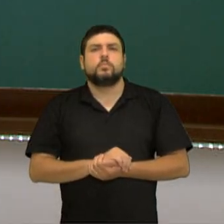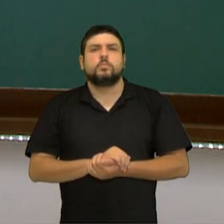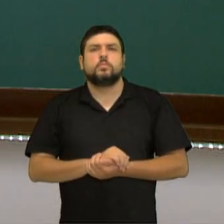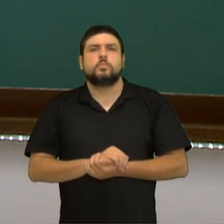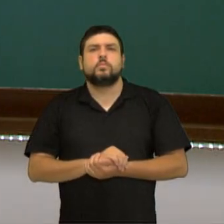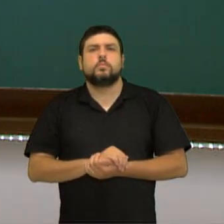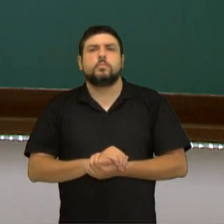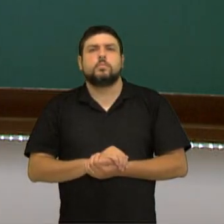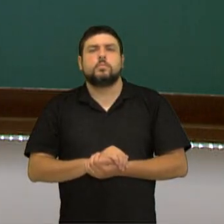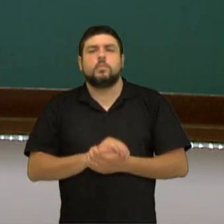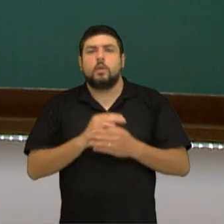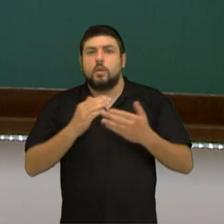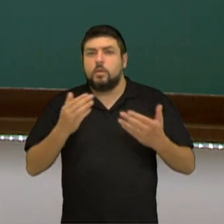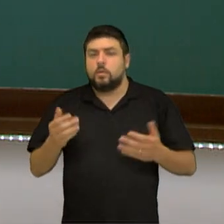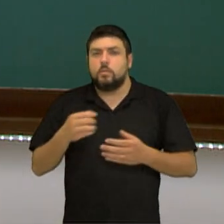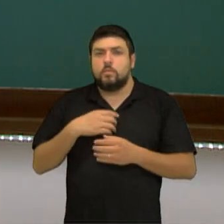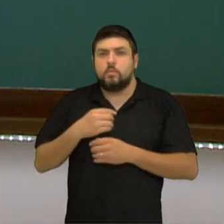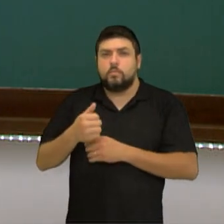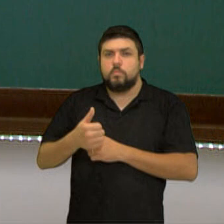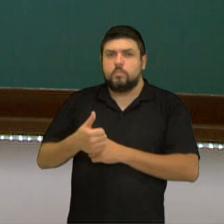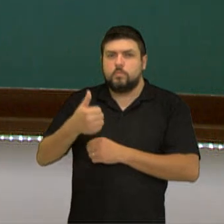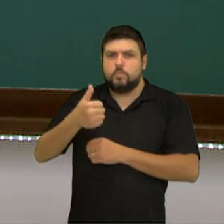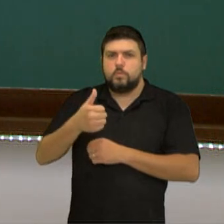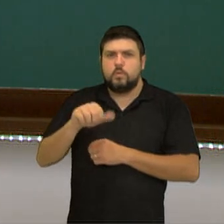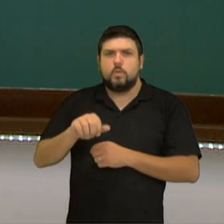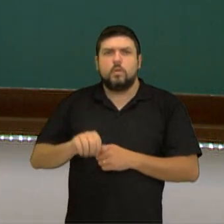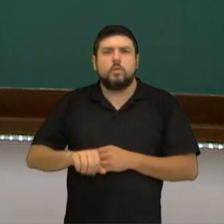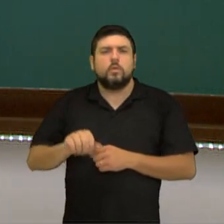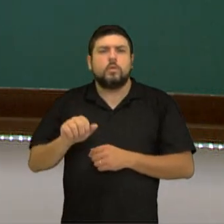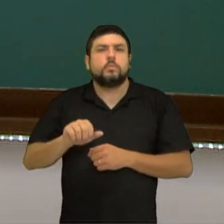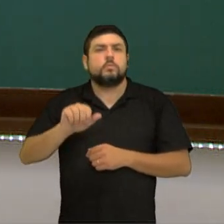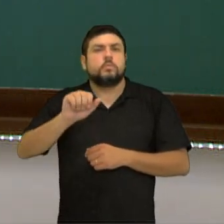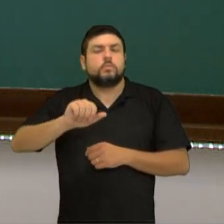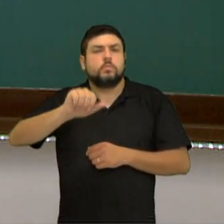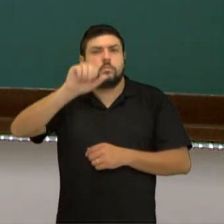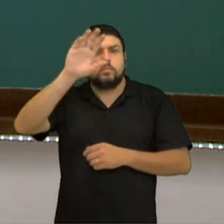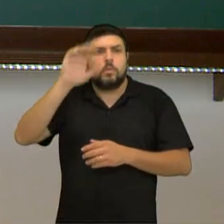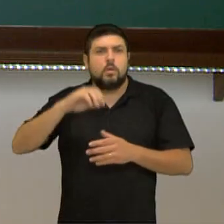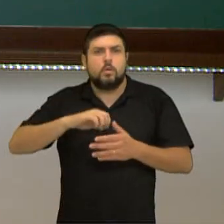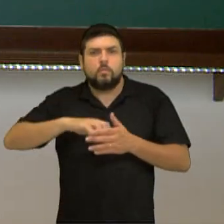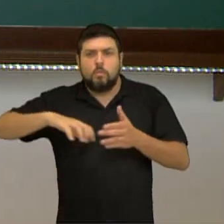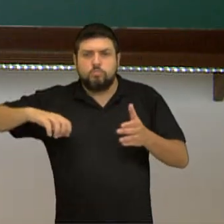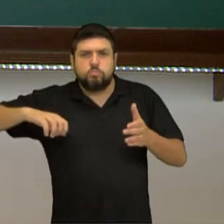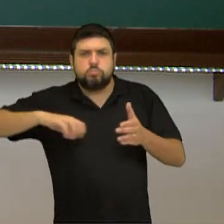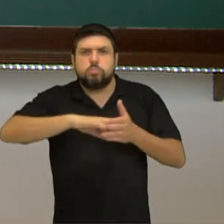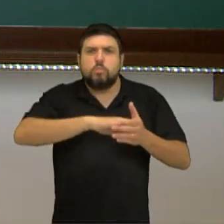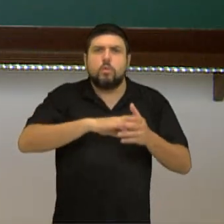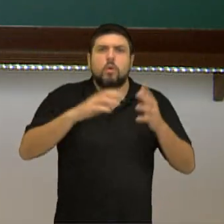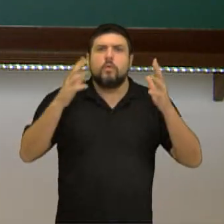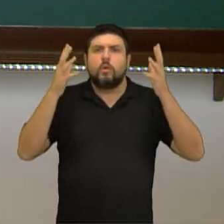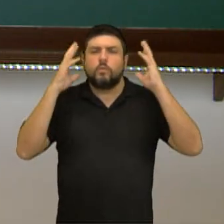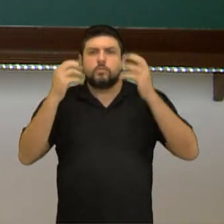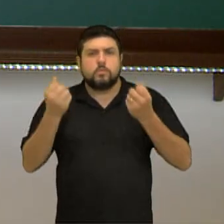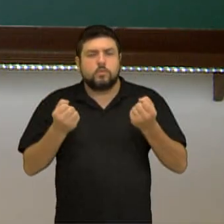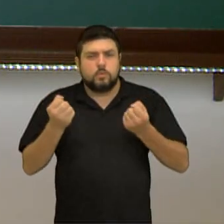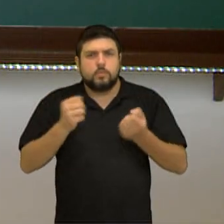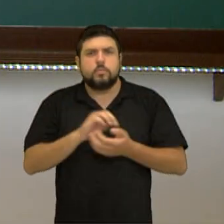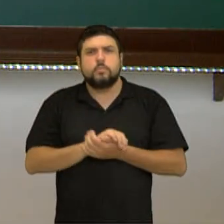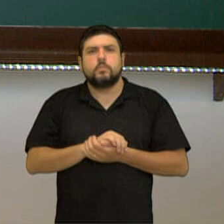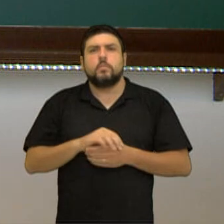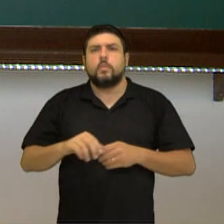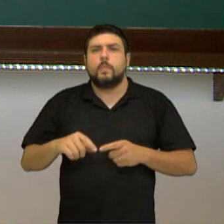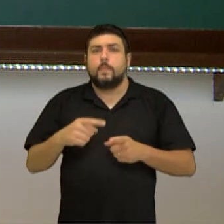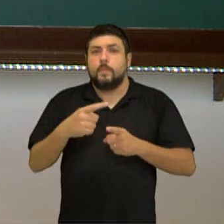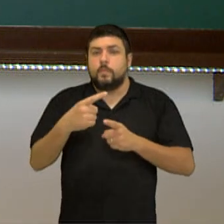que, primeiro, o impacto, obviamente, é maior por esse veículo do caminhão. Por quê? Se você for observar,